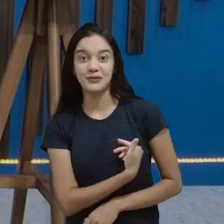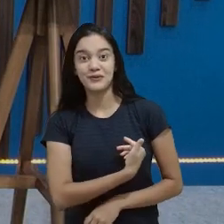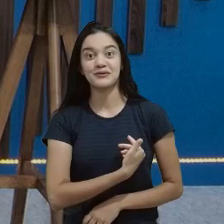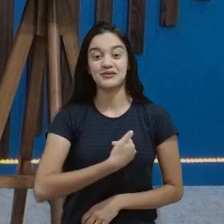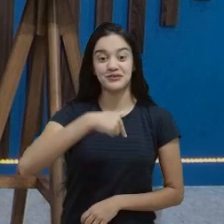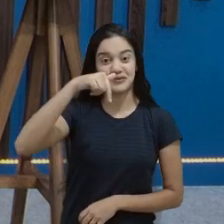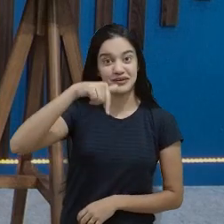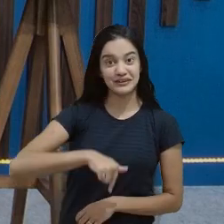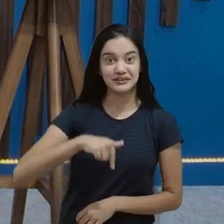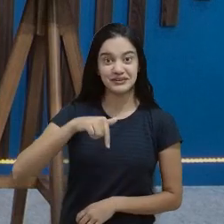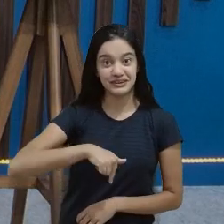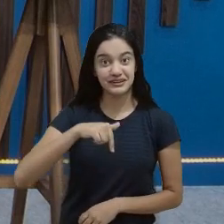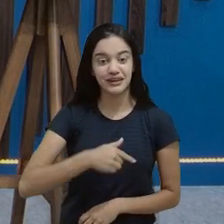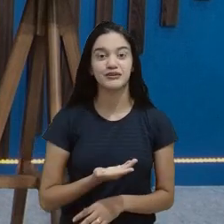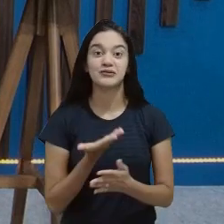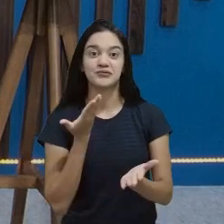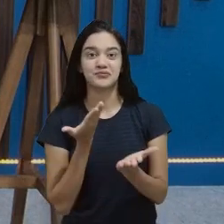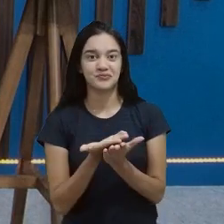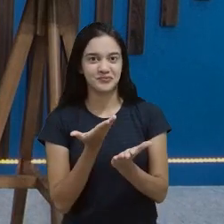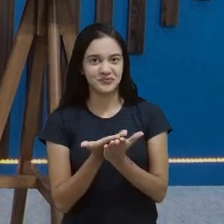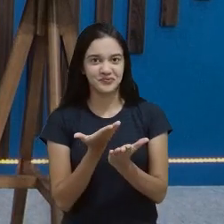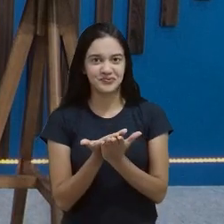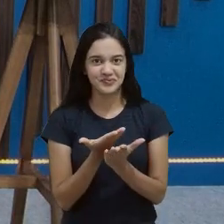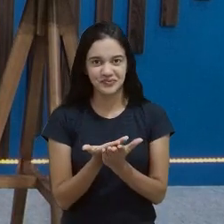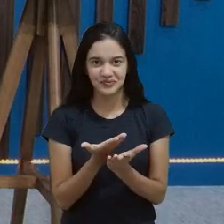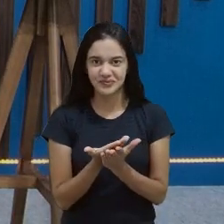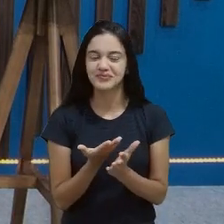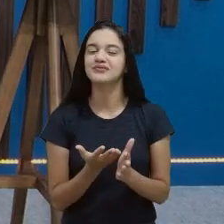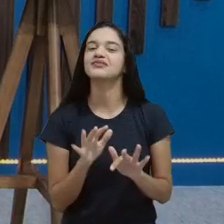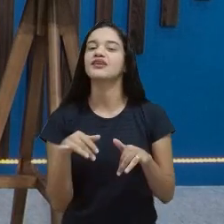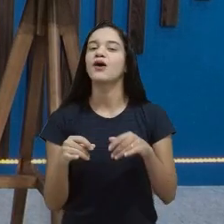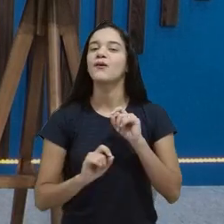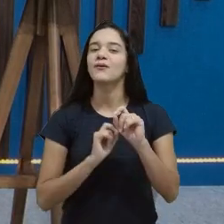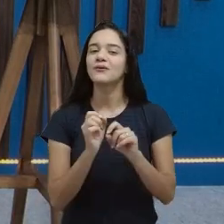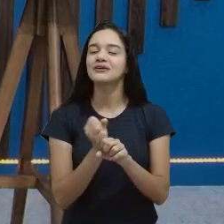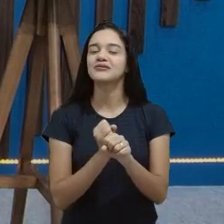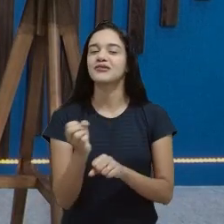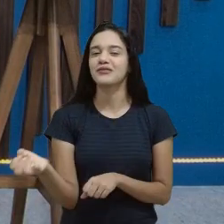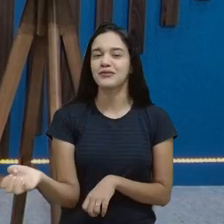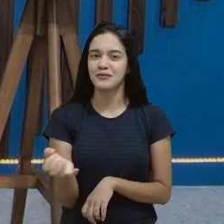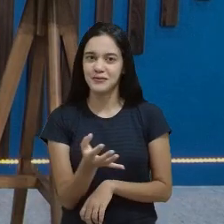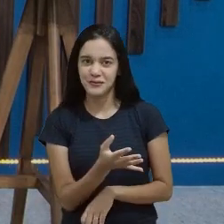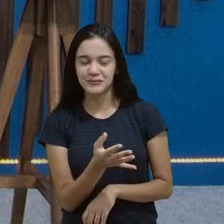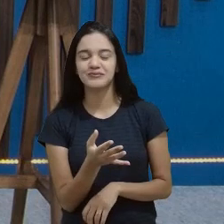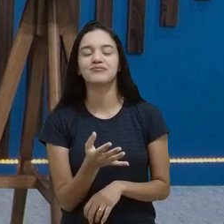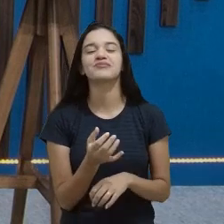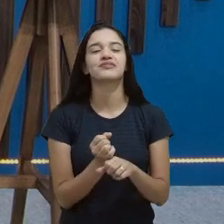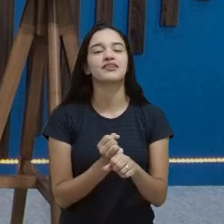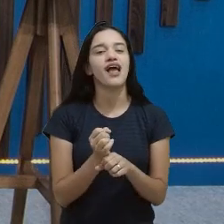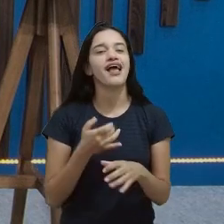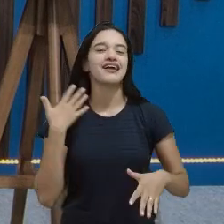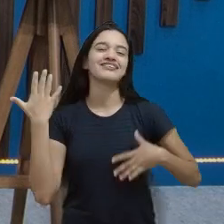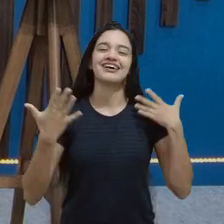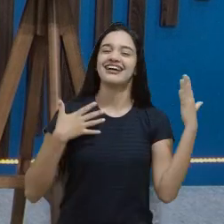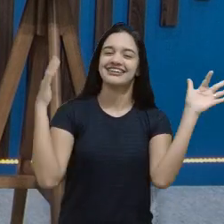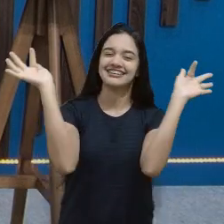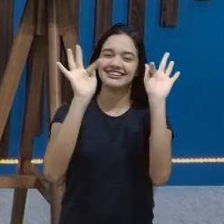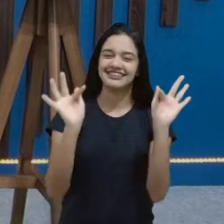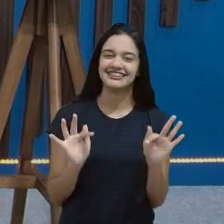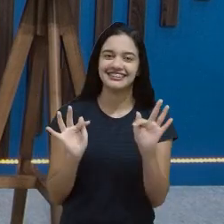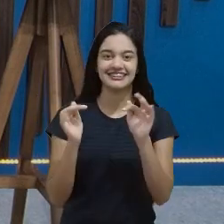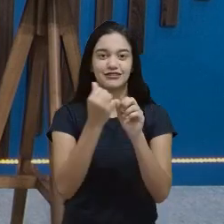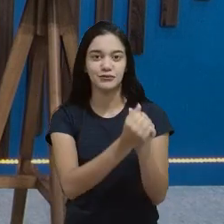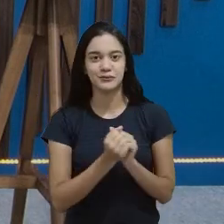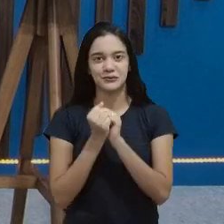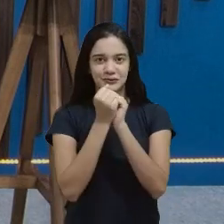aqui para mais uma aula, não é? Deste novo ano letivo e é sempre uma alegria estar